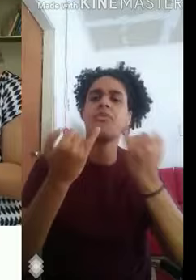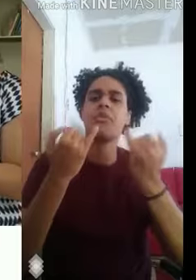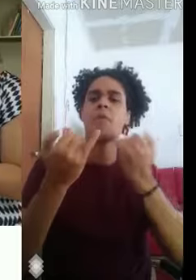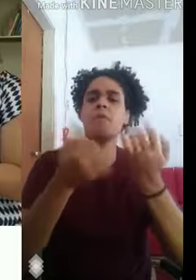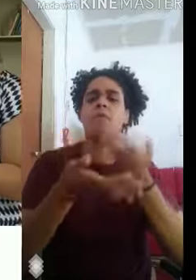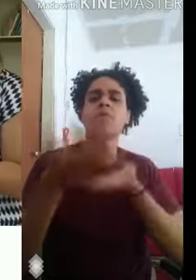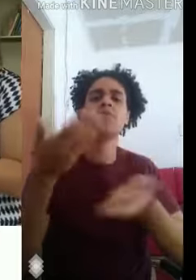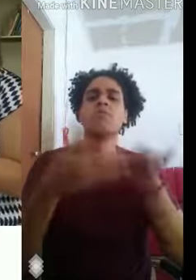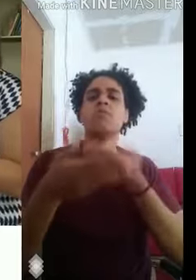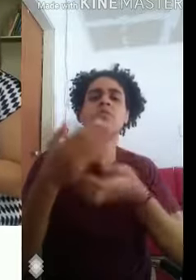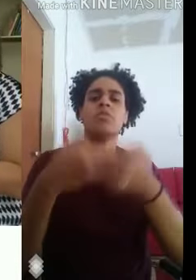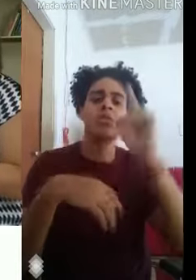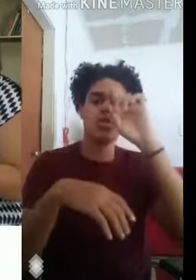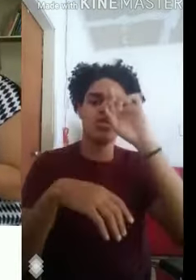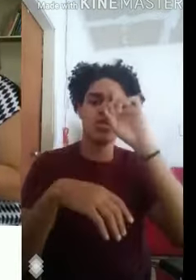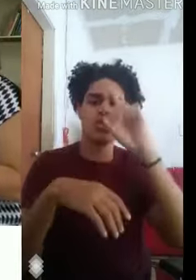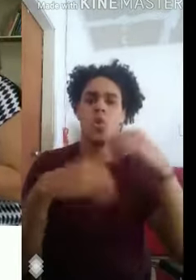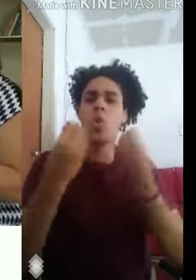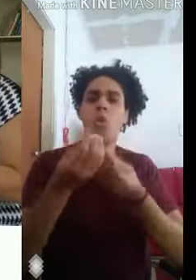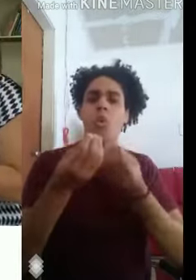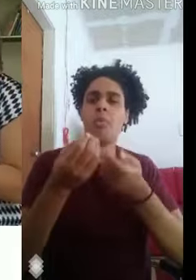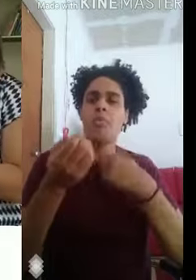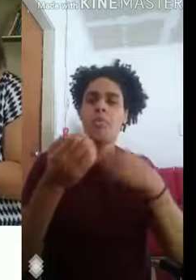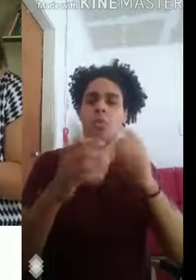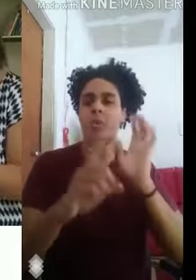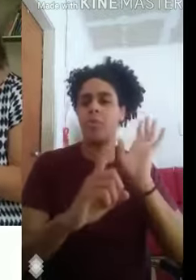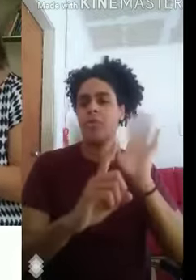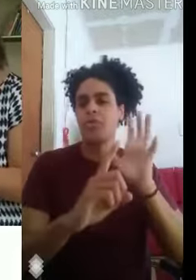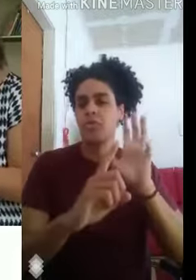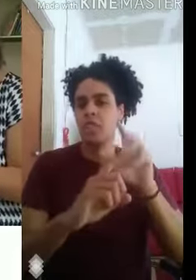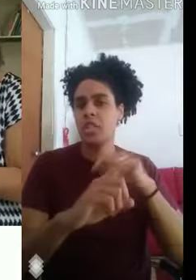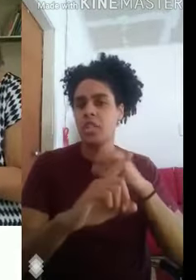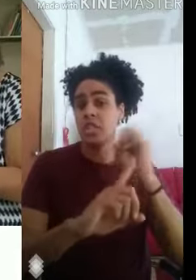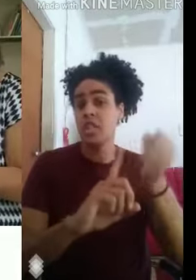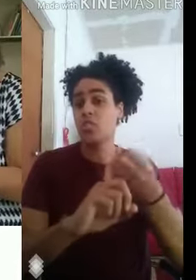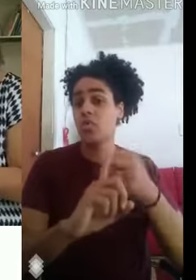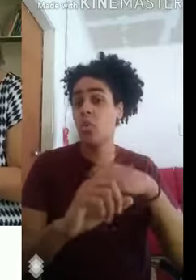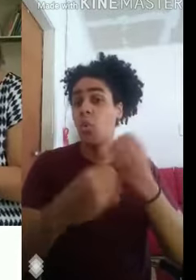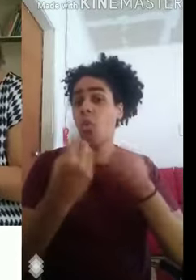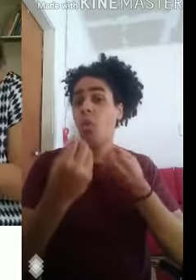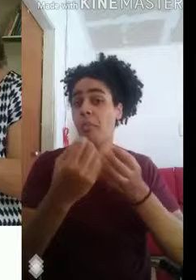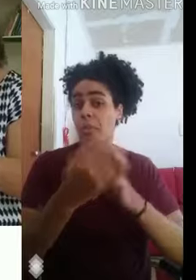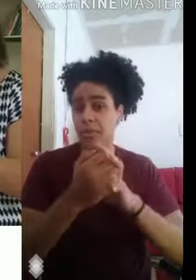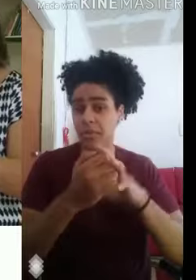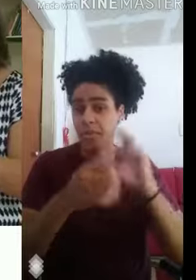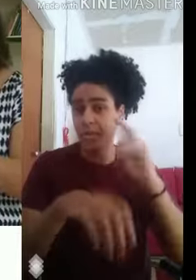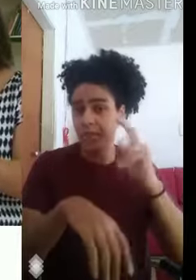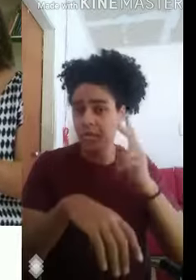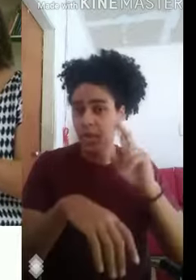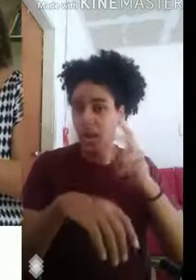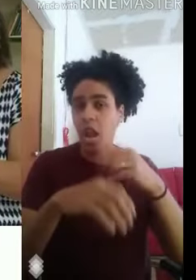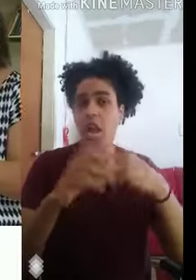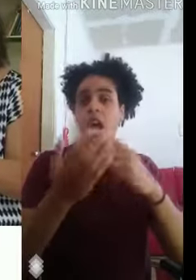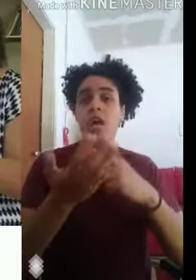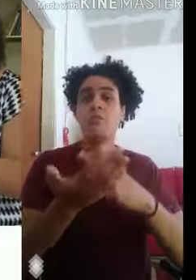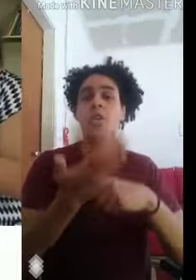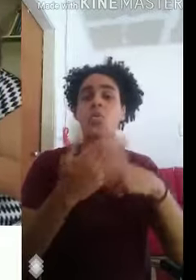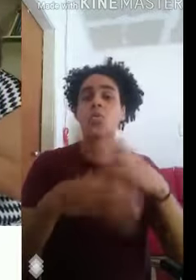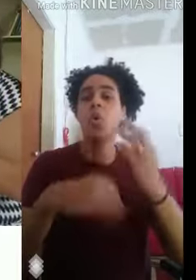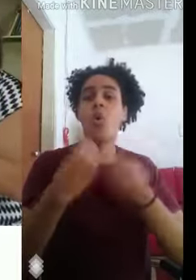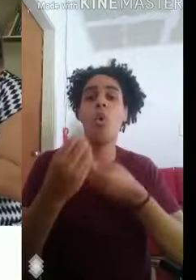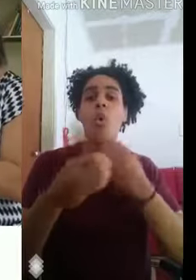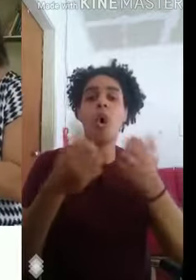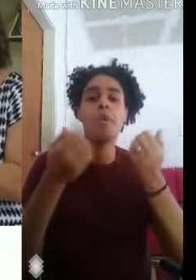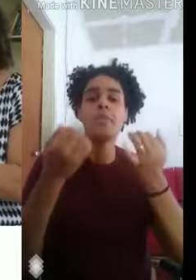essas informações repercutem no nosso dia a dia, como elas influenciam a nossa sociedade, como que a história